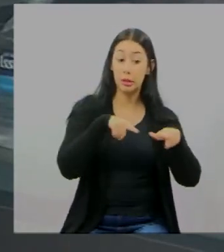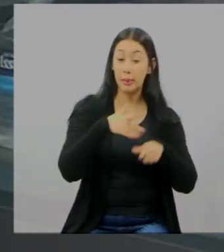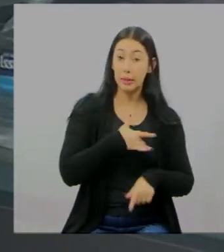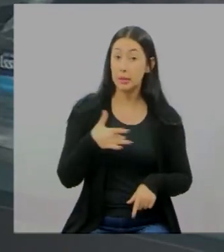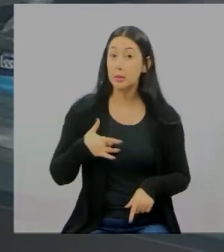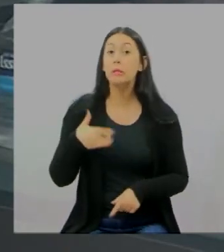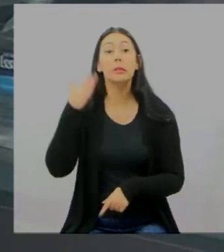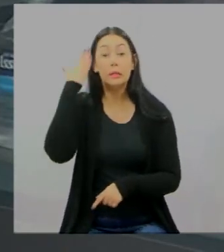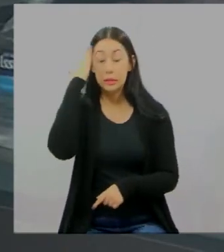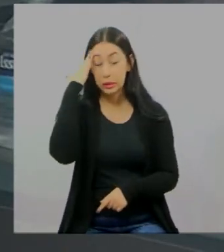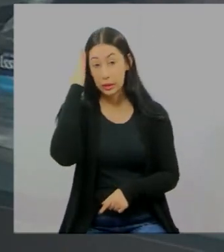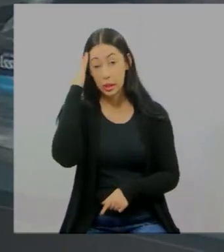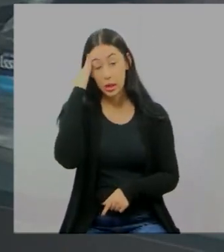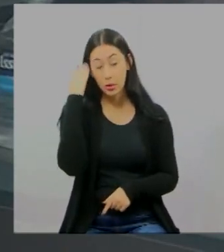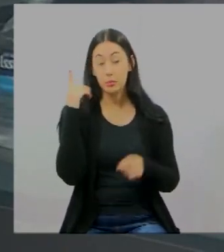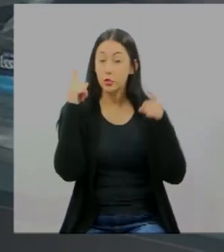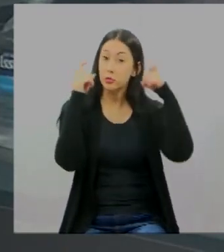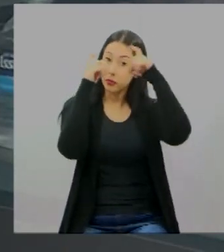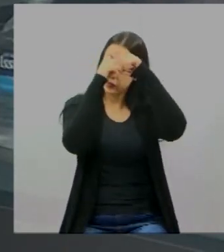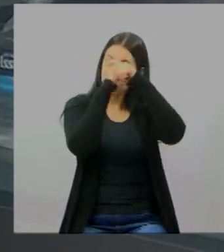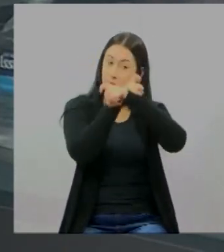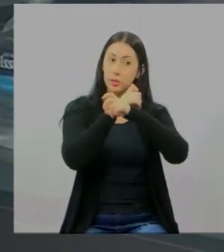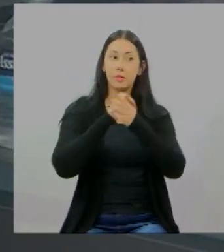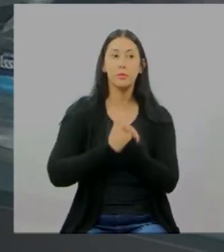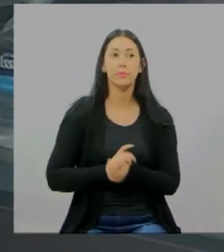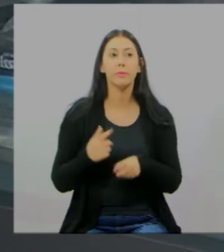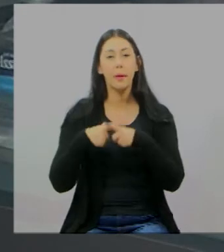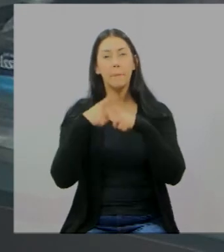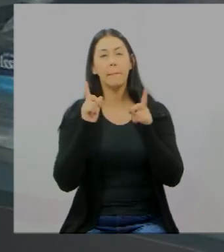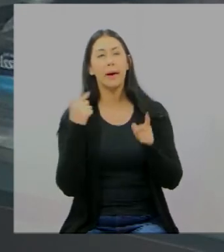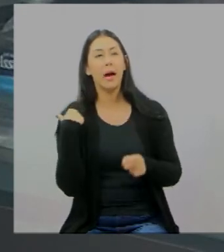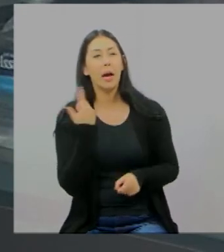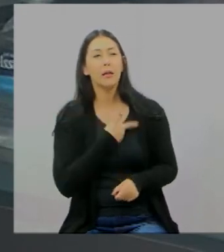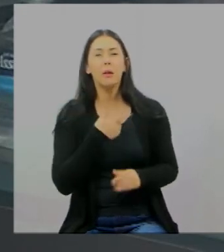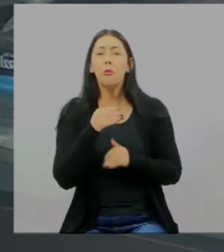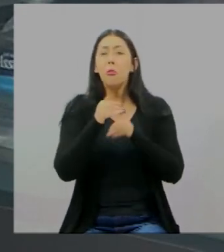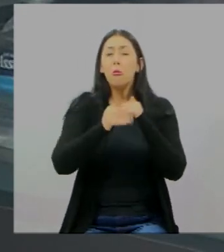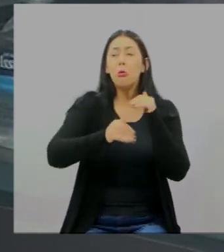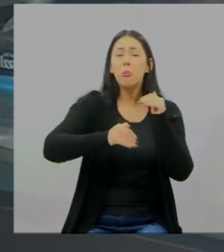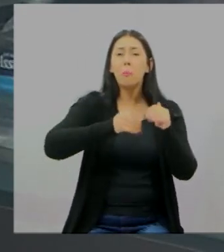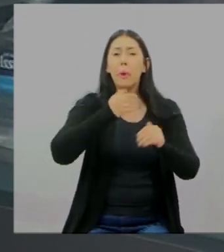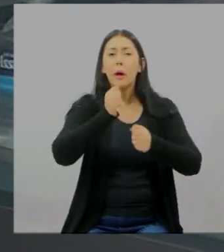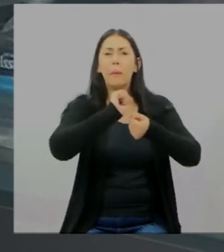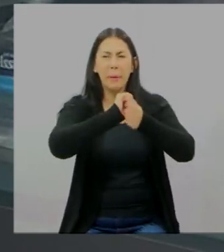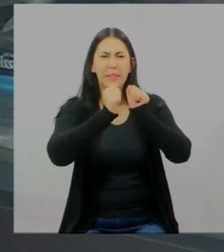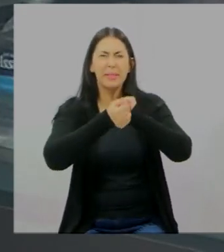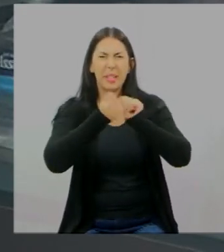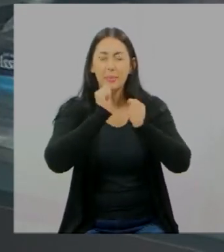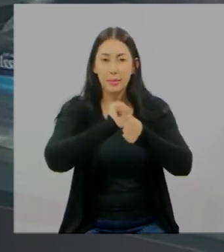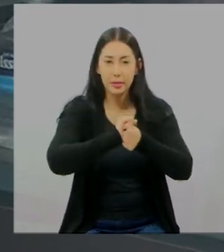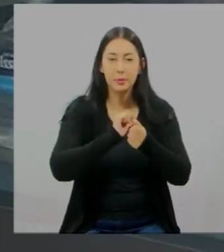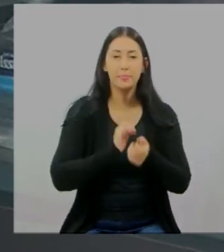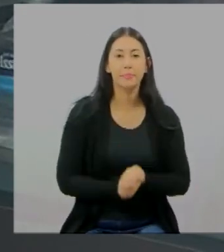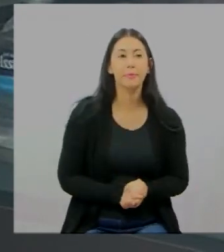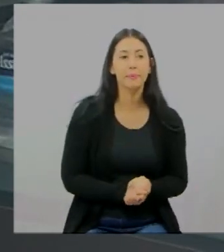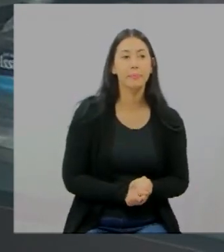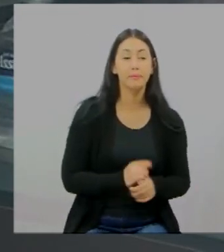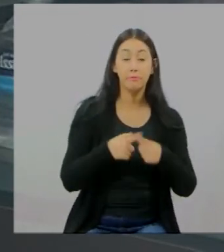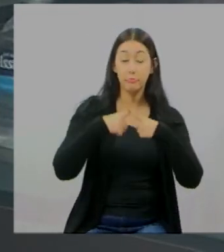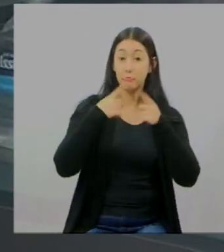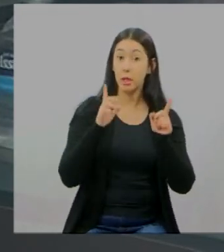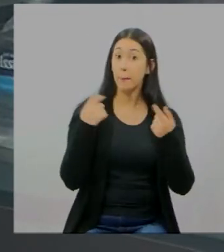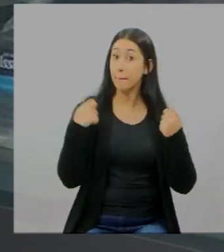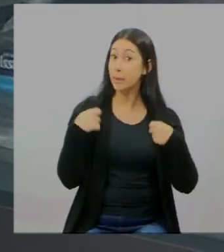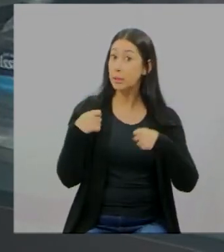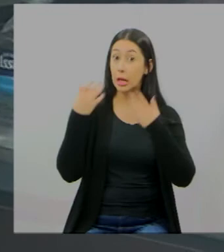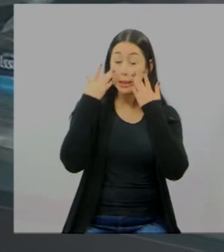gente atende essa população, mas estamos começando a flexibilizar o município, a região como um todo. Mas